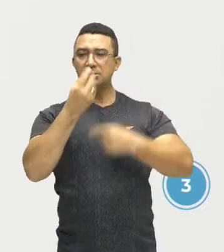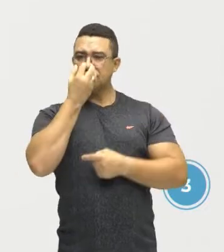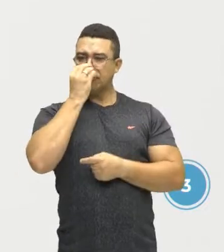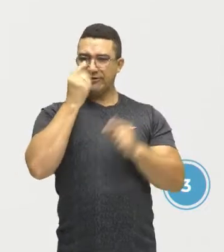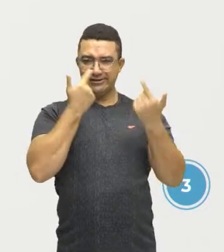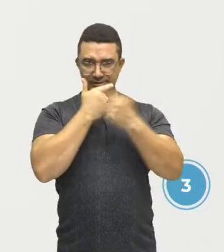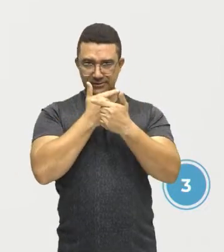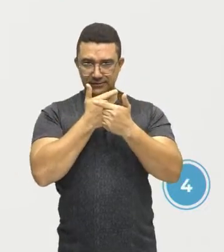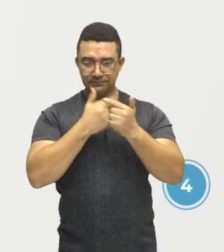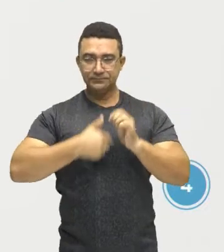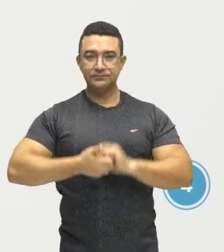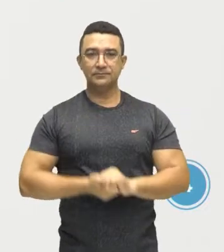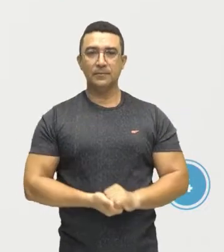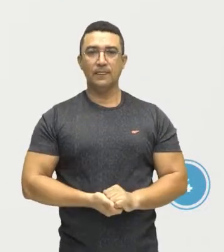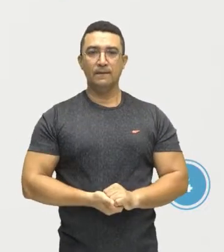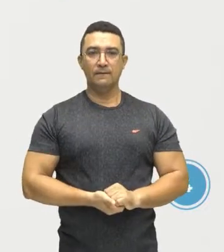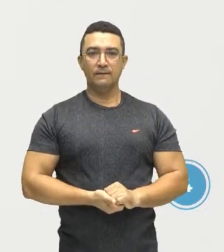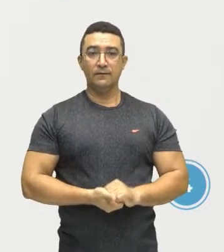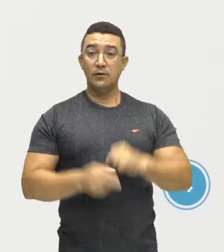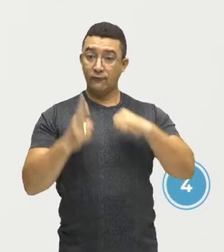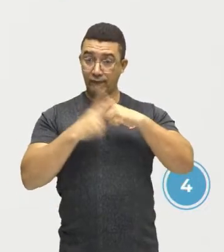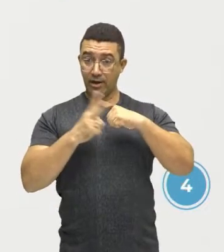verbo de ligação? Olha só.